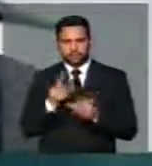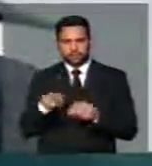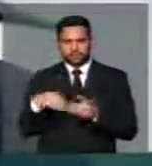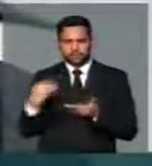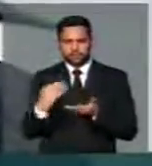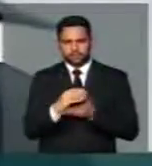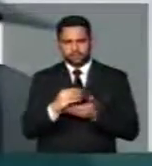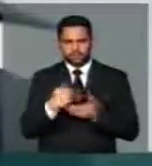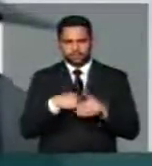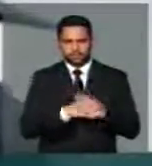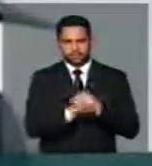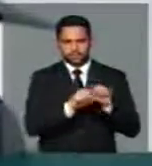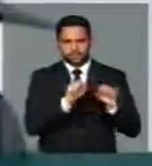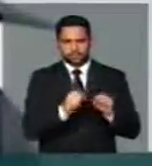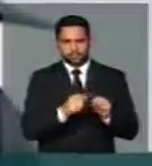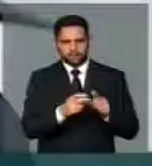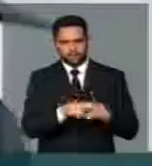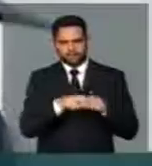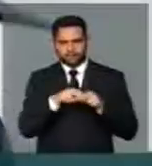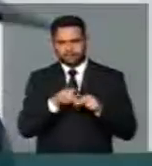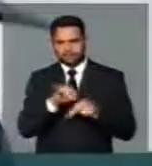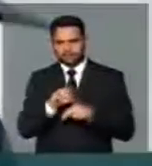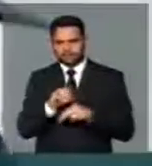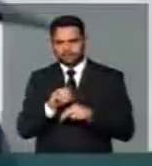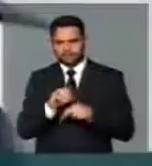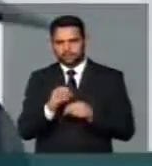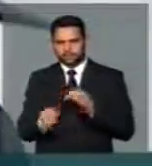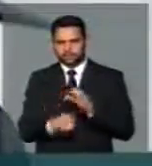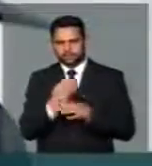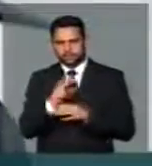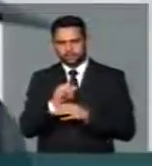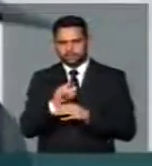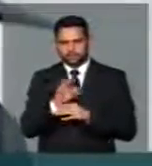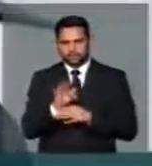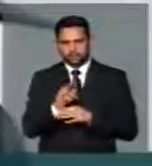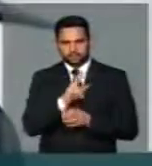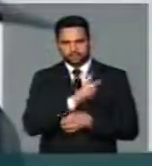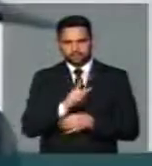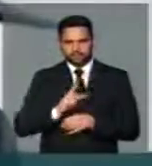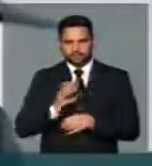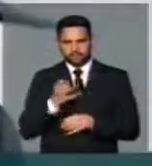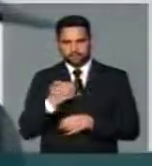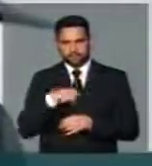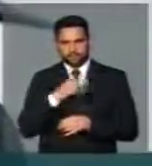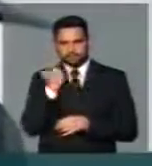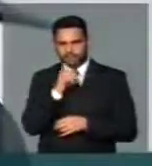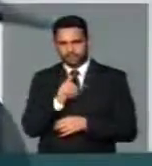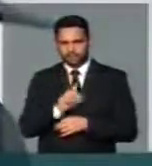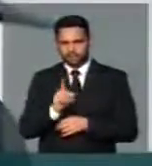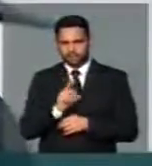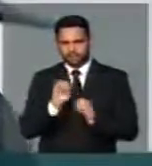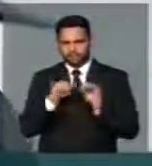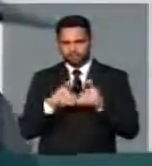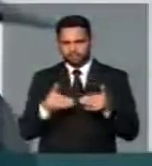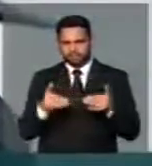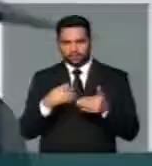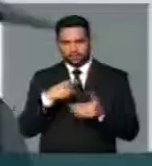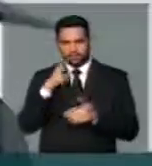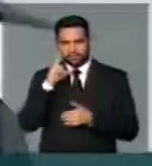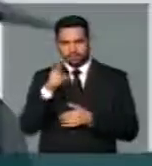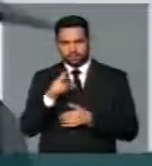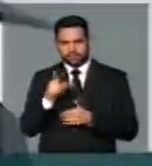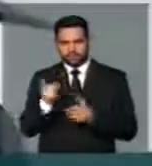dinheiro, entrega para o sistema bancário, tira benefício social, recria a CPMF, que é o que a presidente quer e não vai conseguir. Enfim,